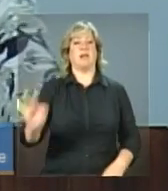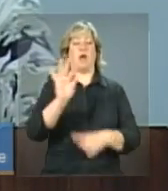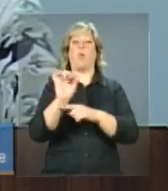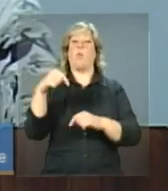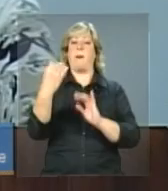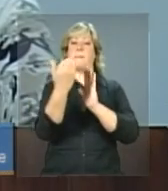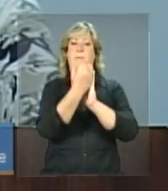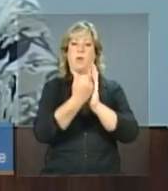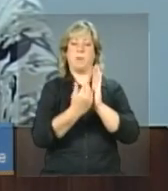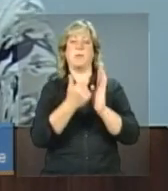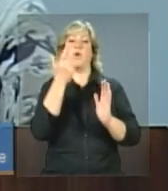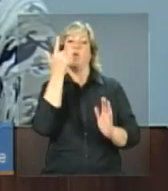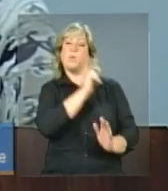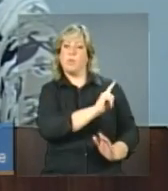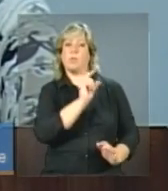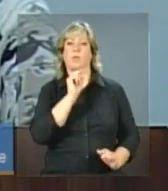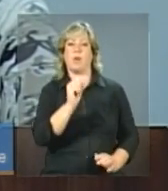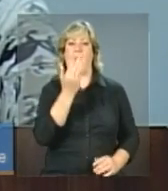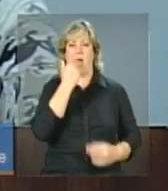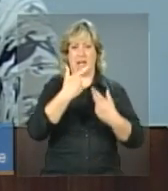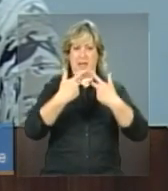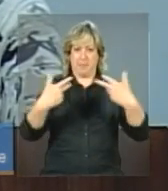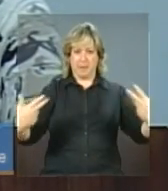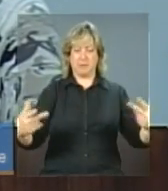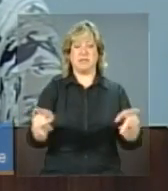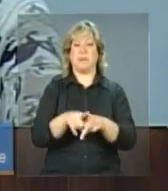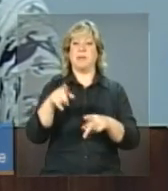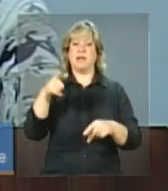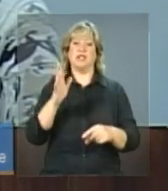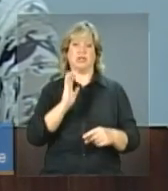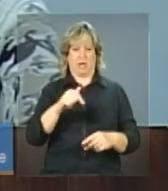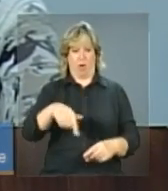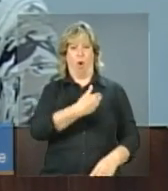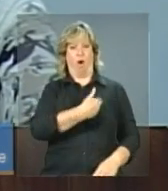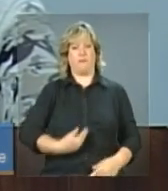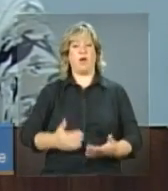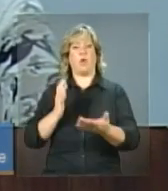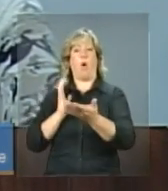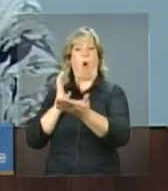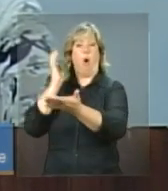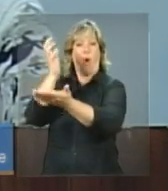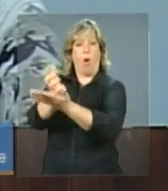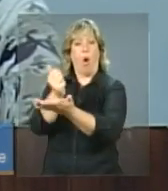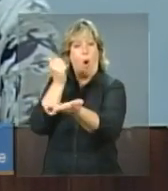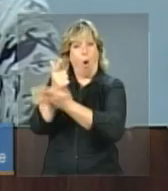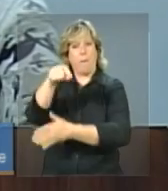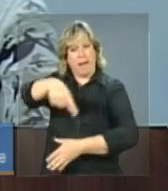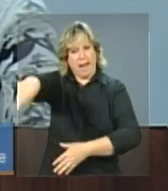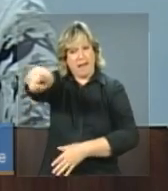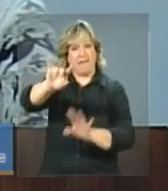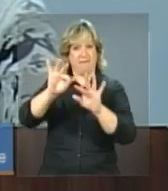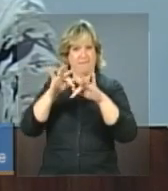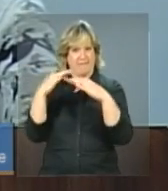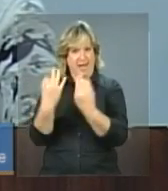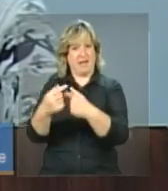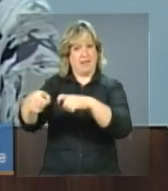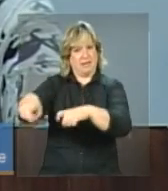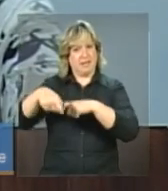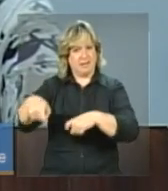Programa de Aquisição de Alimentos, que já compra da agricultura familiar pobre, extremamente pobre, e de agricultores